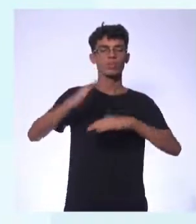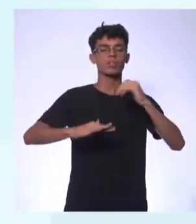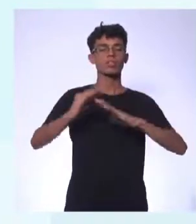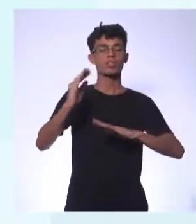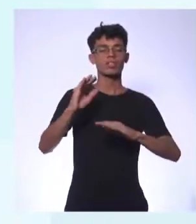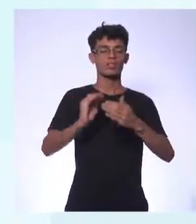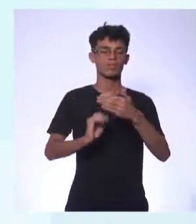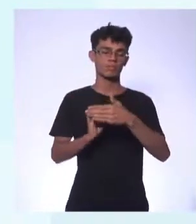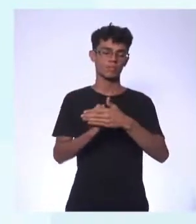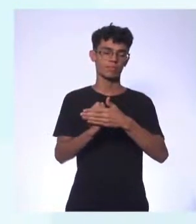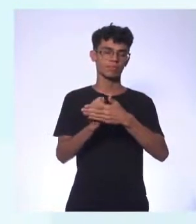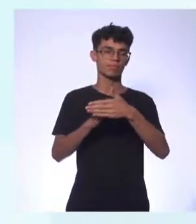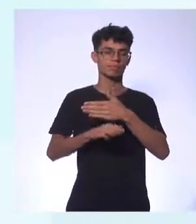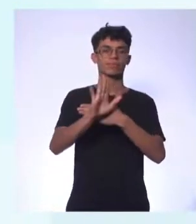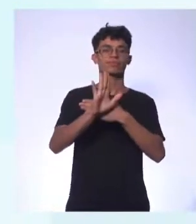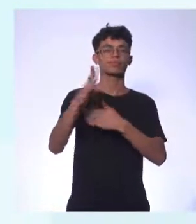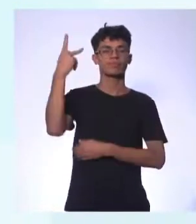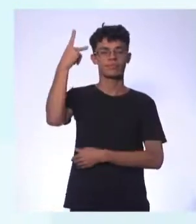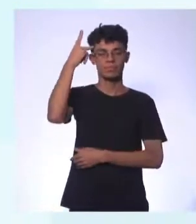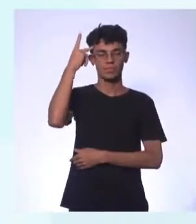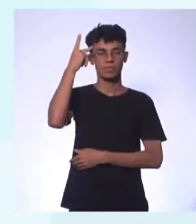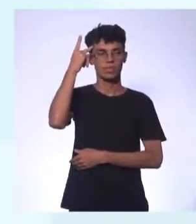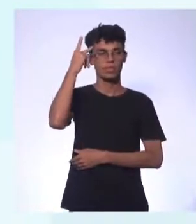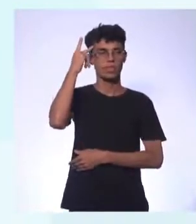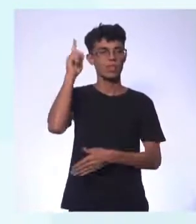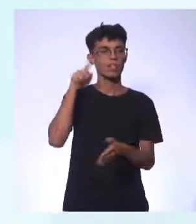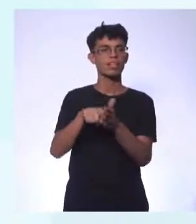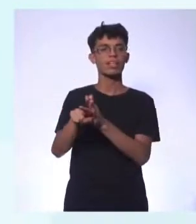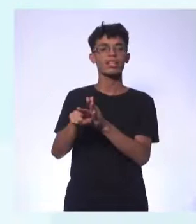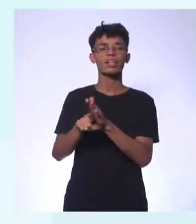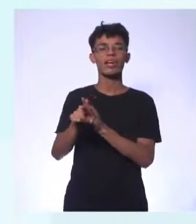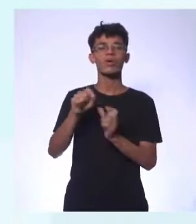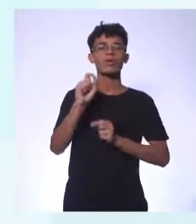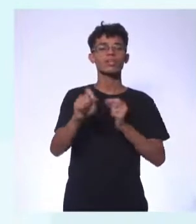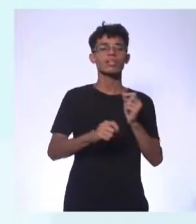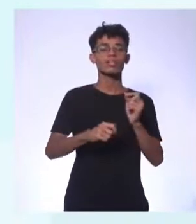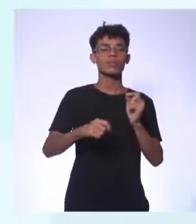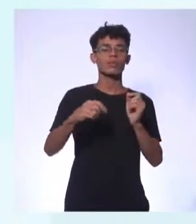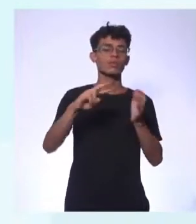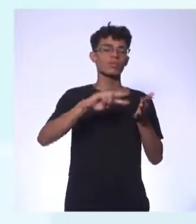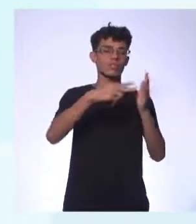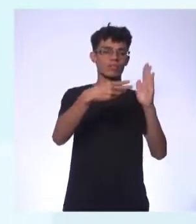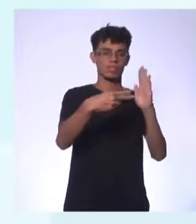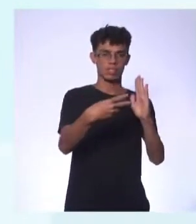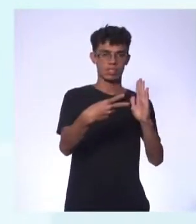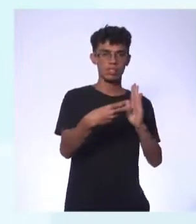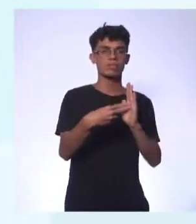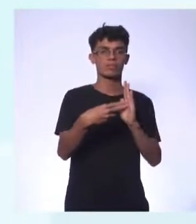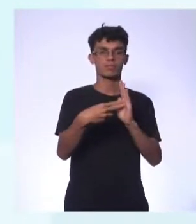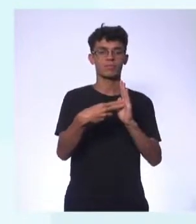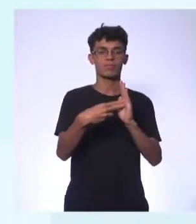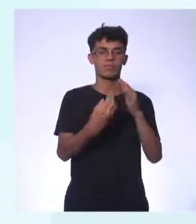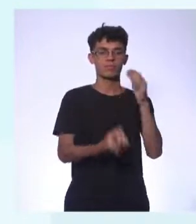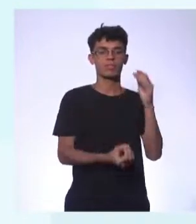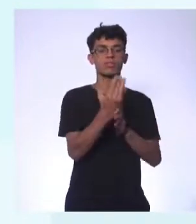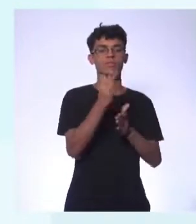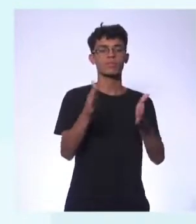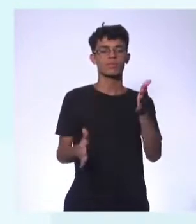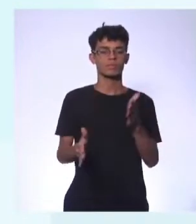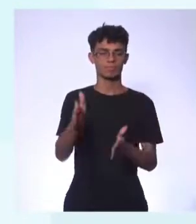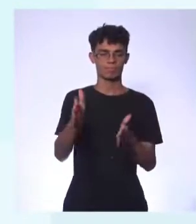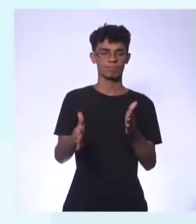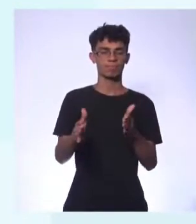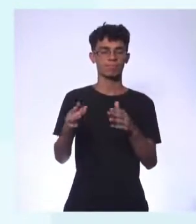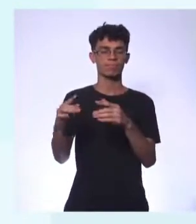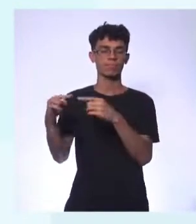de São Paulo é analisar criticamente o significado da construção dos diferentes marcos